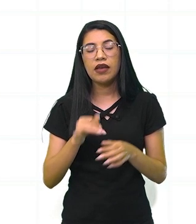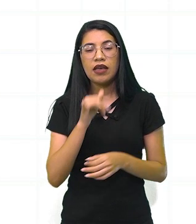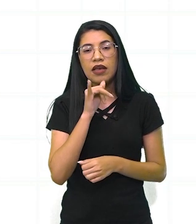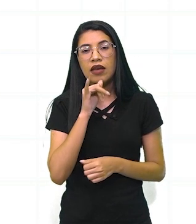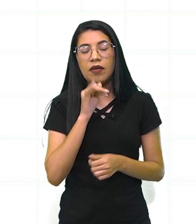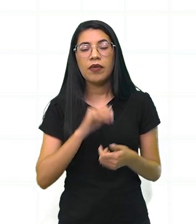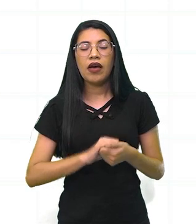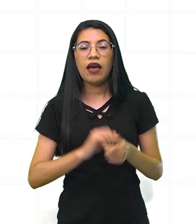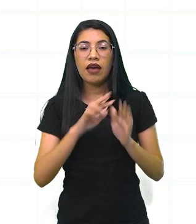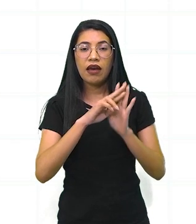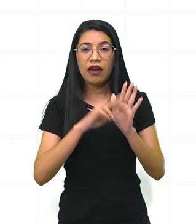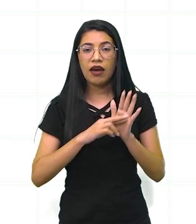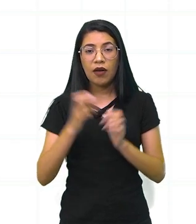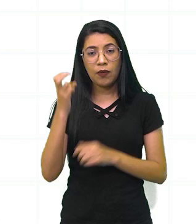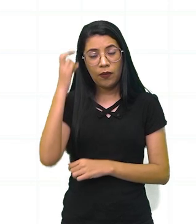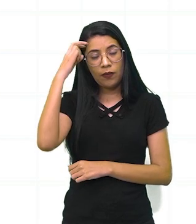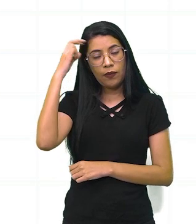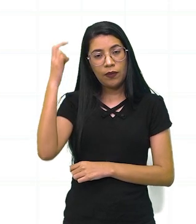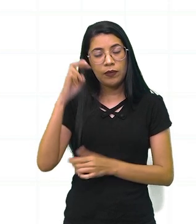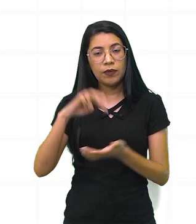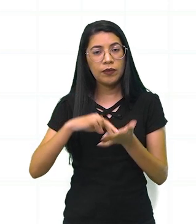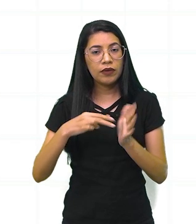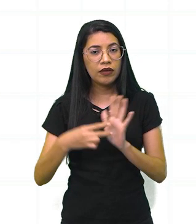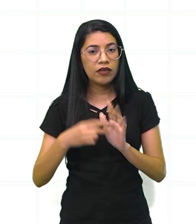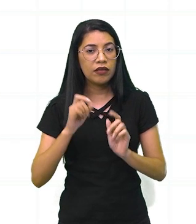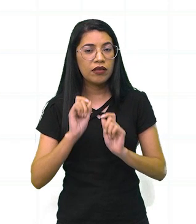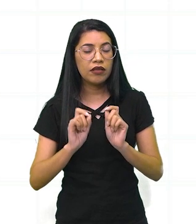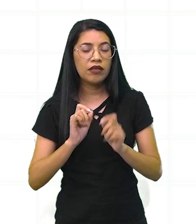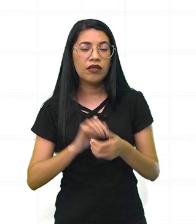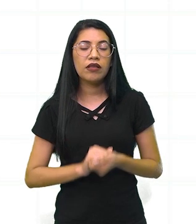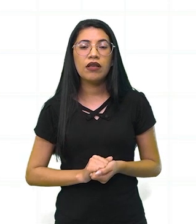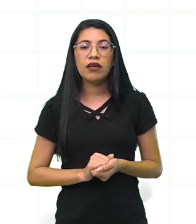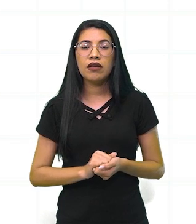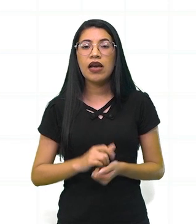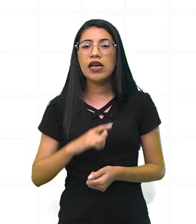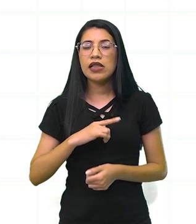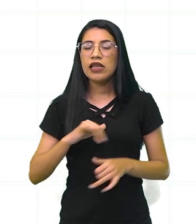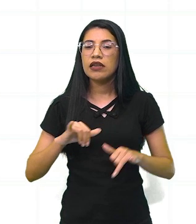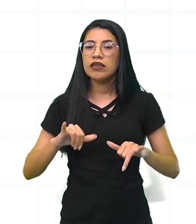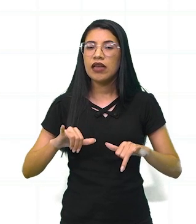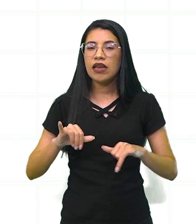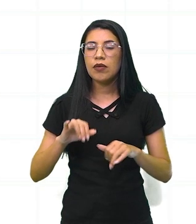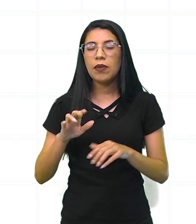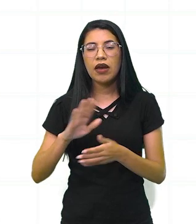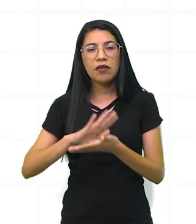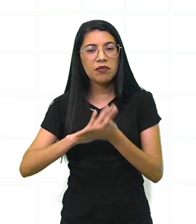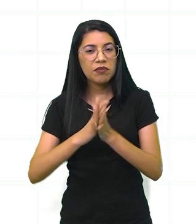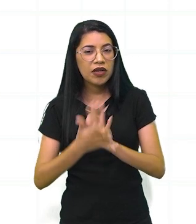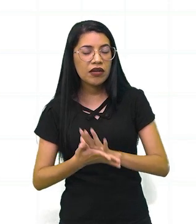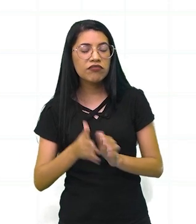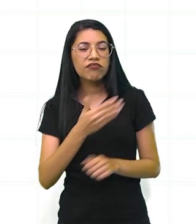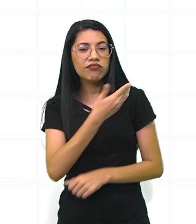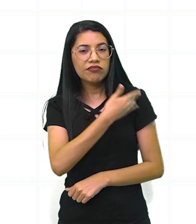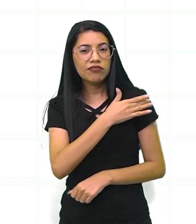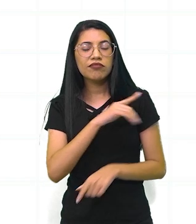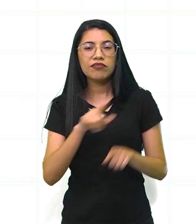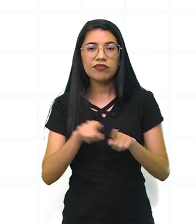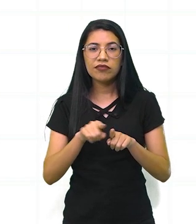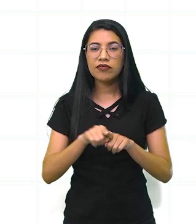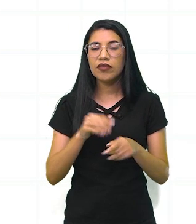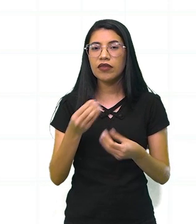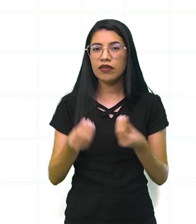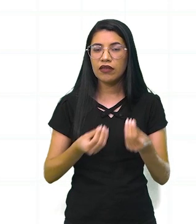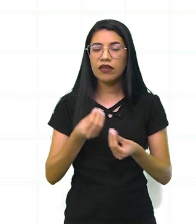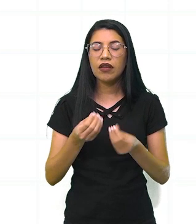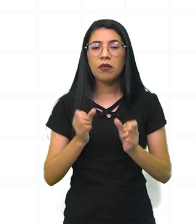Norma culta ela vai ser ela vai sofrer então esse preconceito e esse preconceito ele pode ser